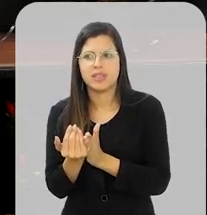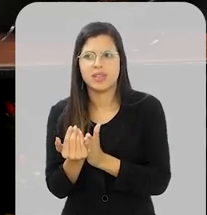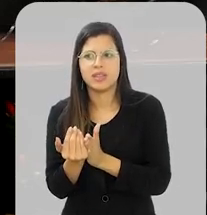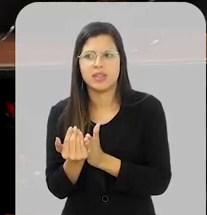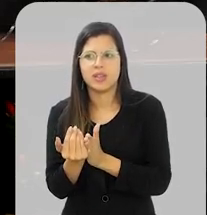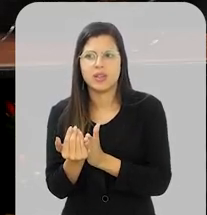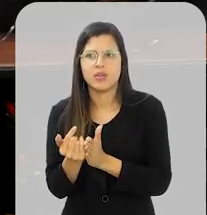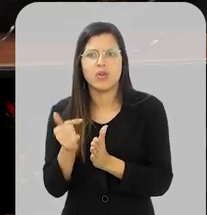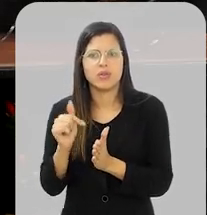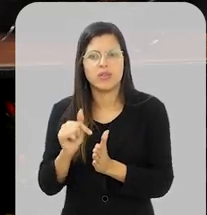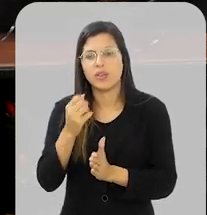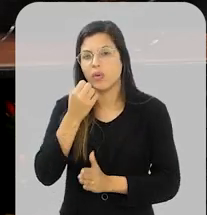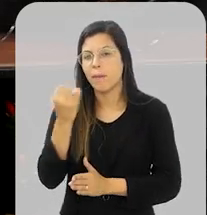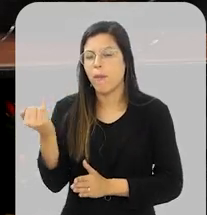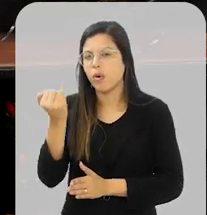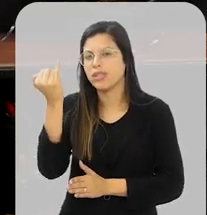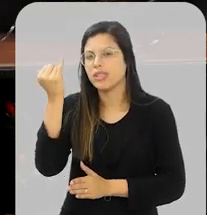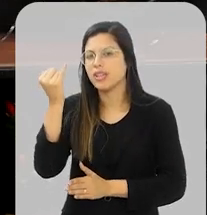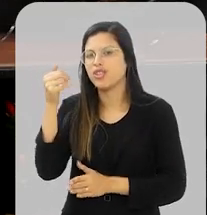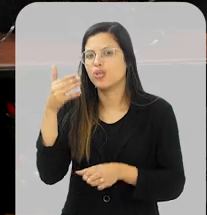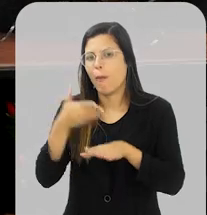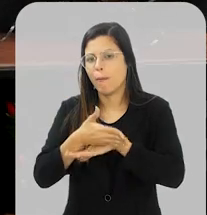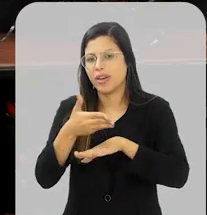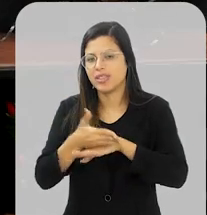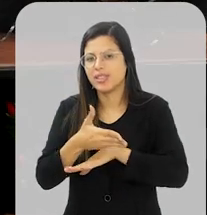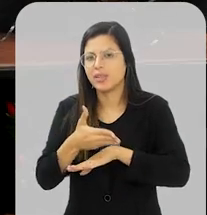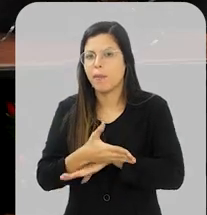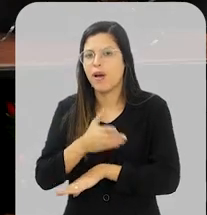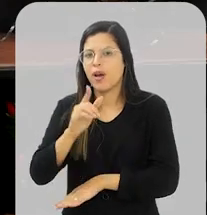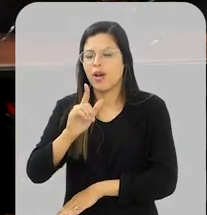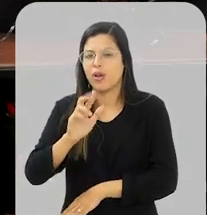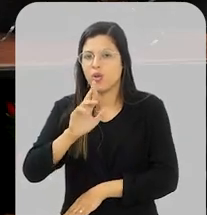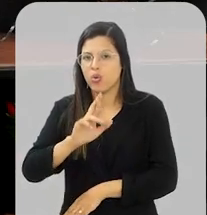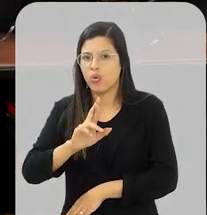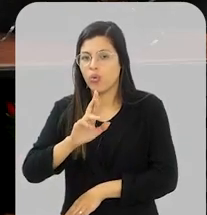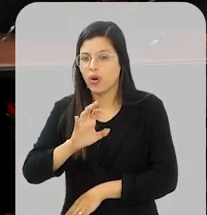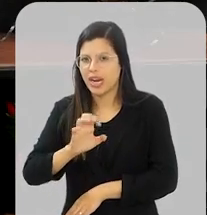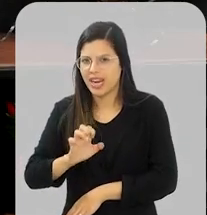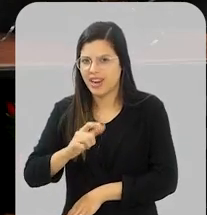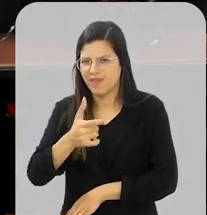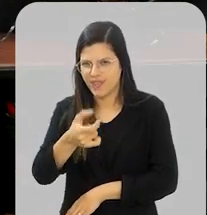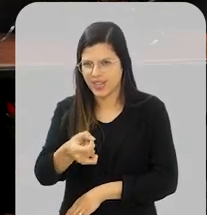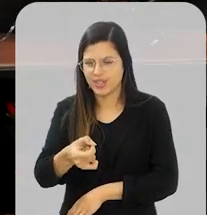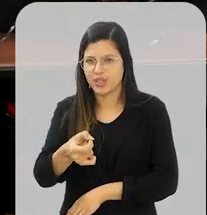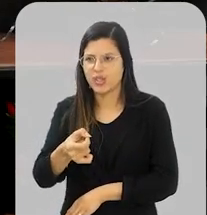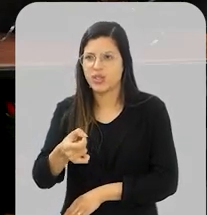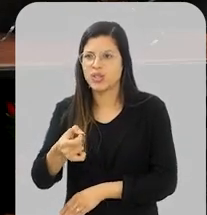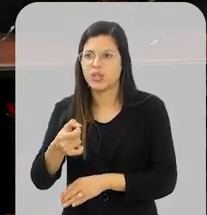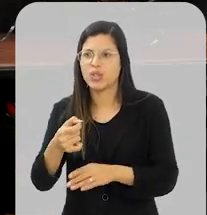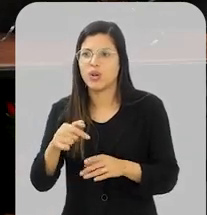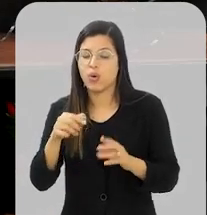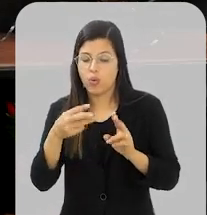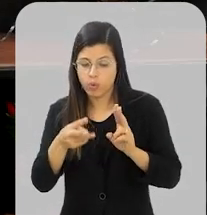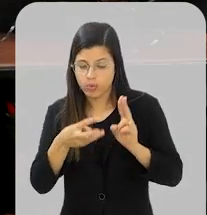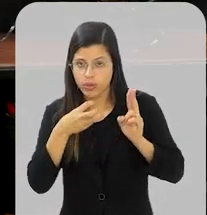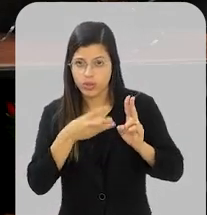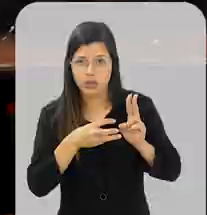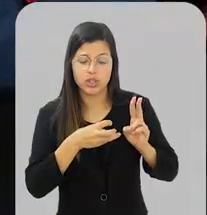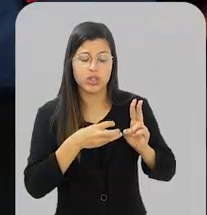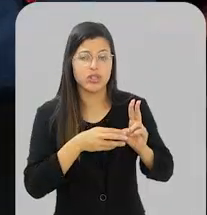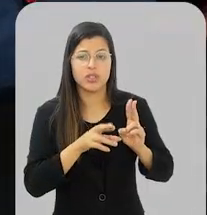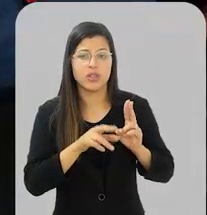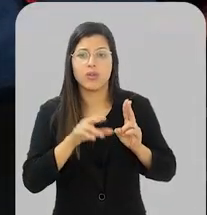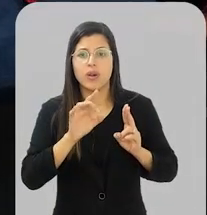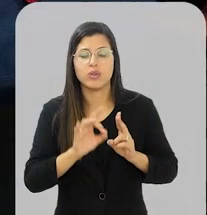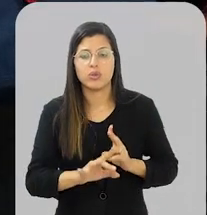do Revinte. Porque nós lidamos com tudo aquilo que vai ser discutido. Os Sim. indígenas não só